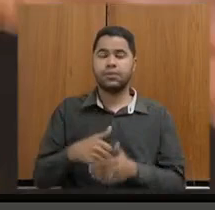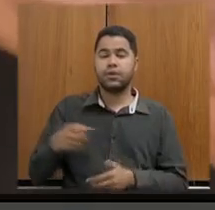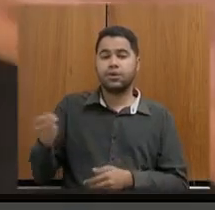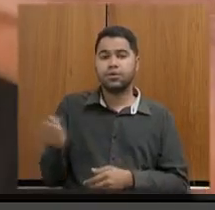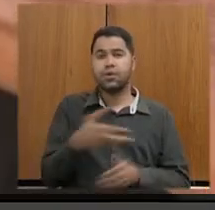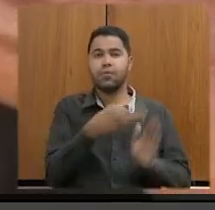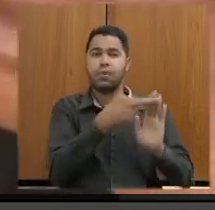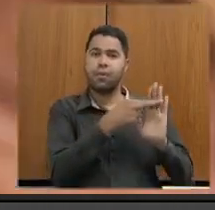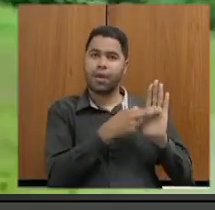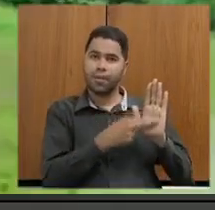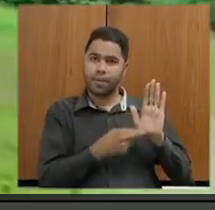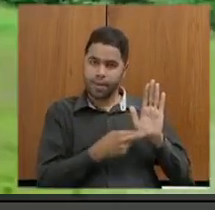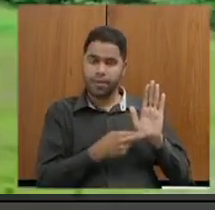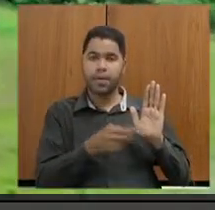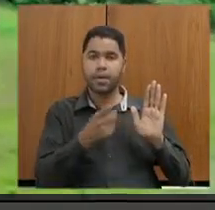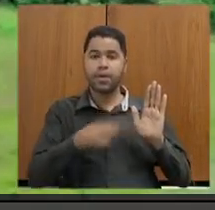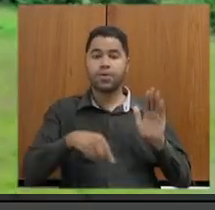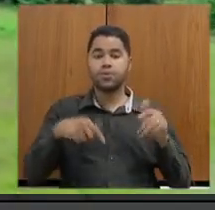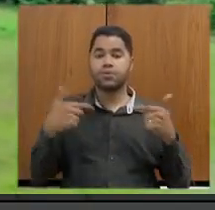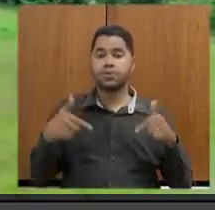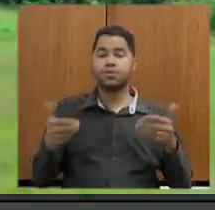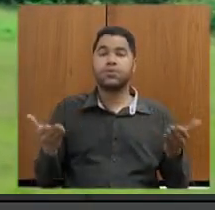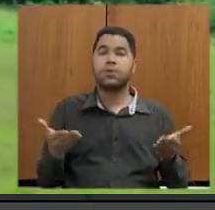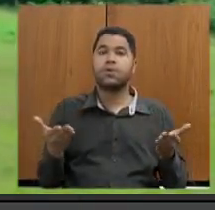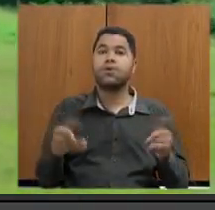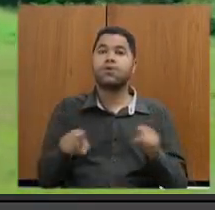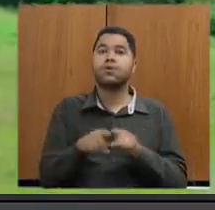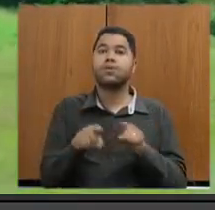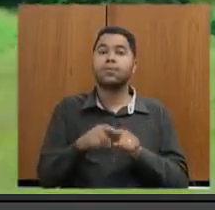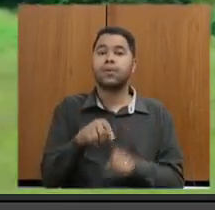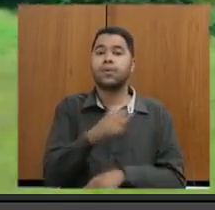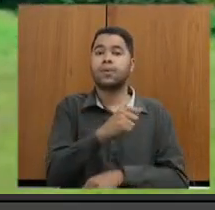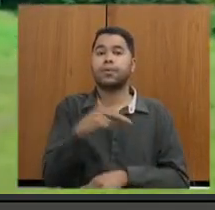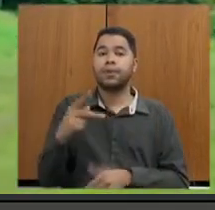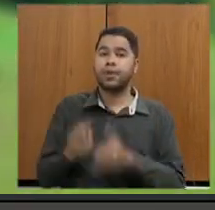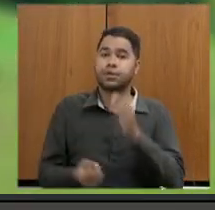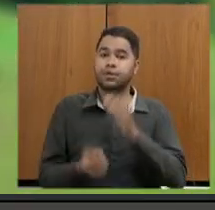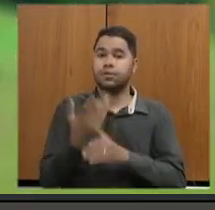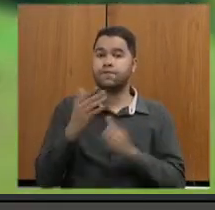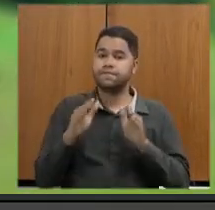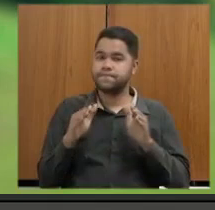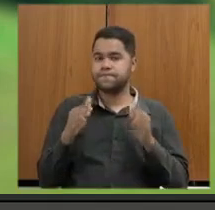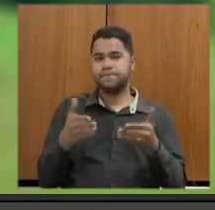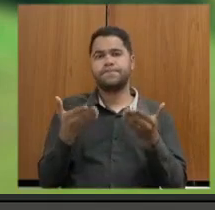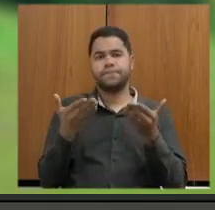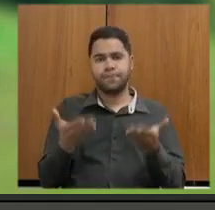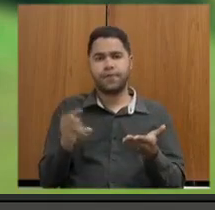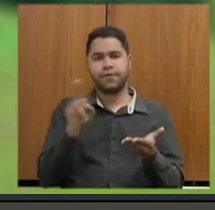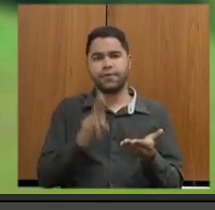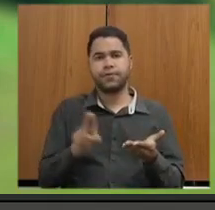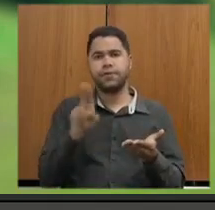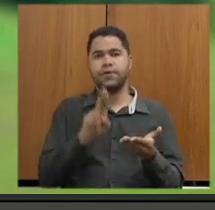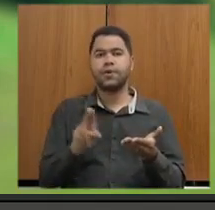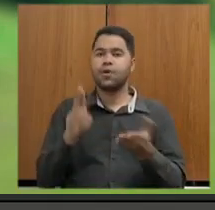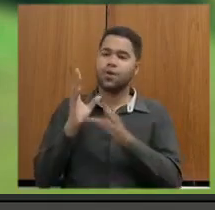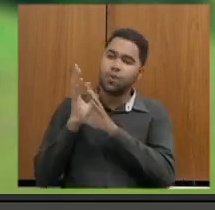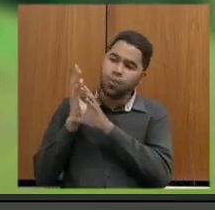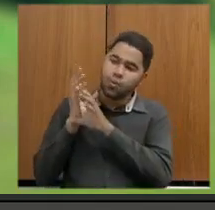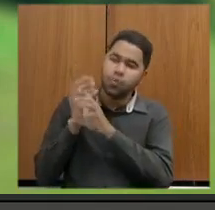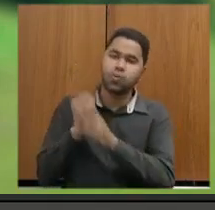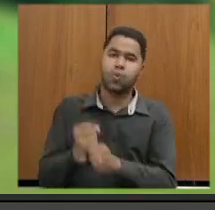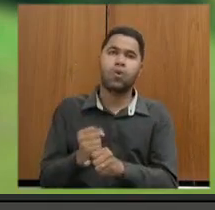da nova doutrina operacional do serviço agora também contará com um aplicativo criado exclusivamente para utilizar os resultados